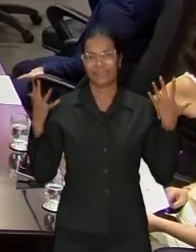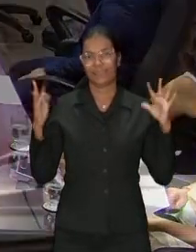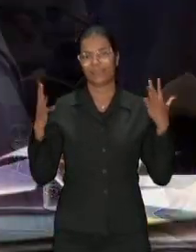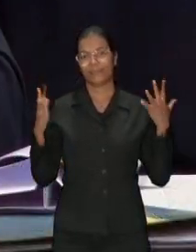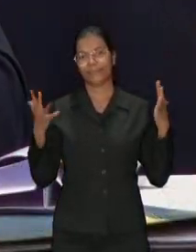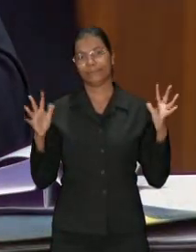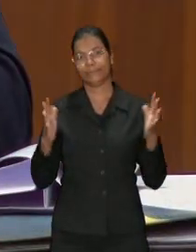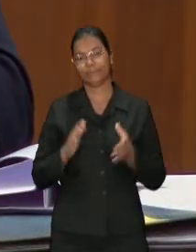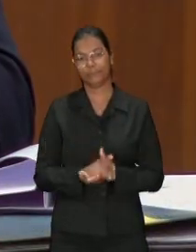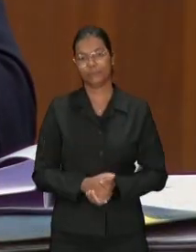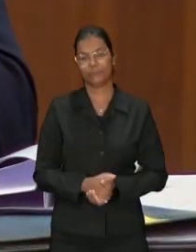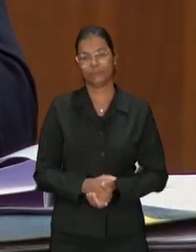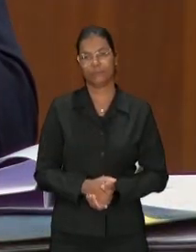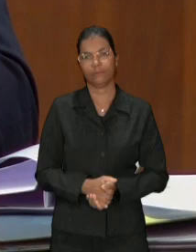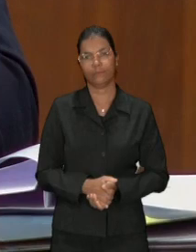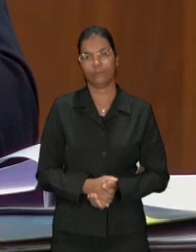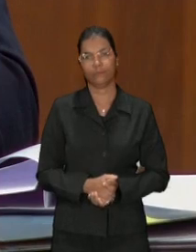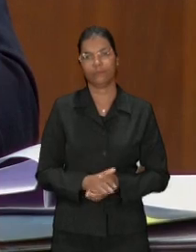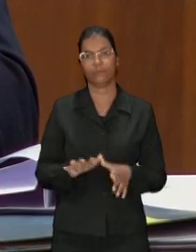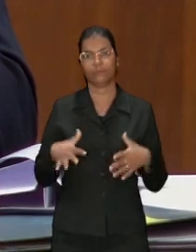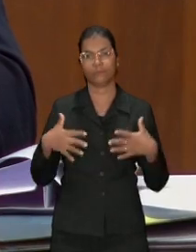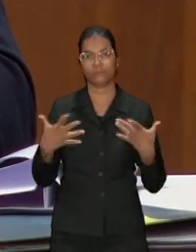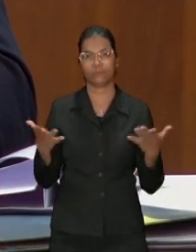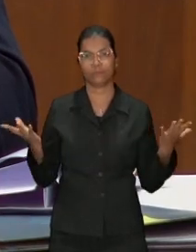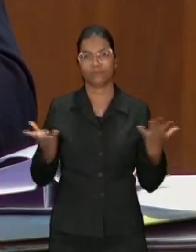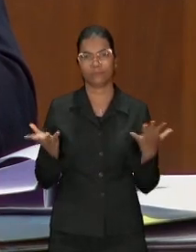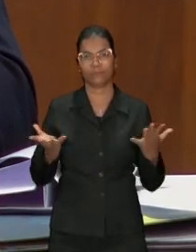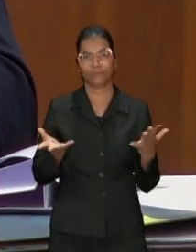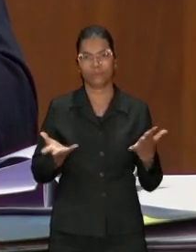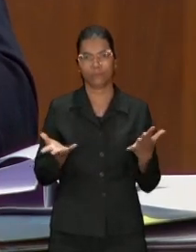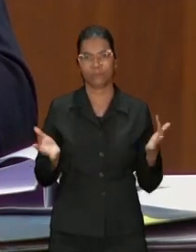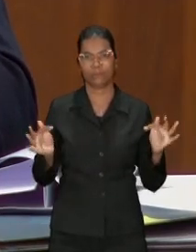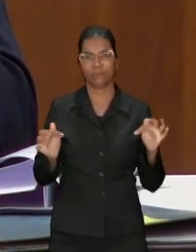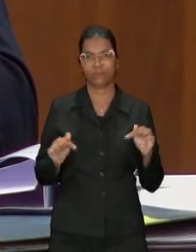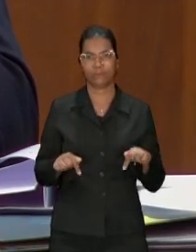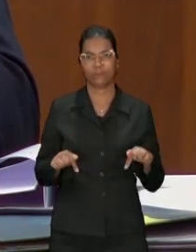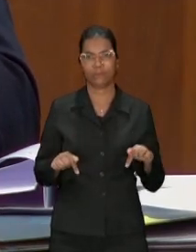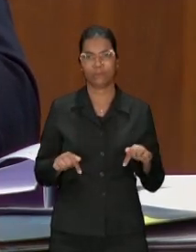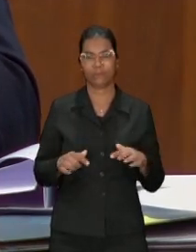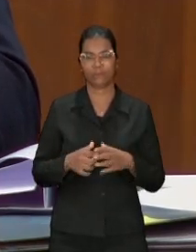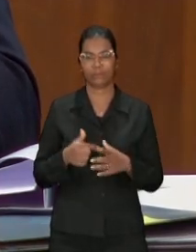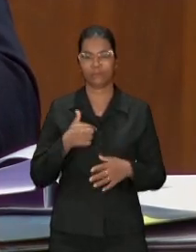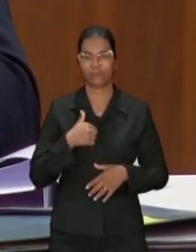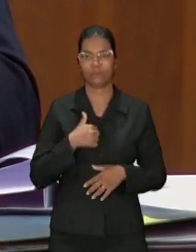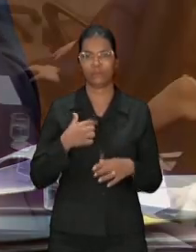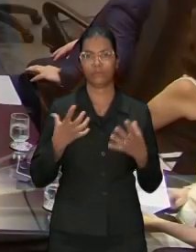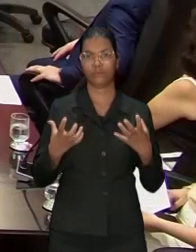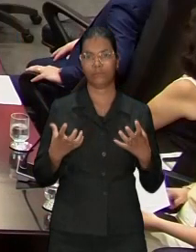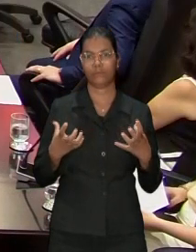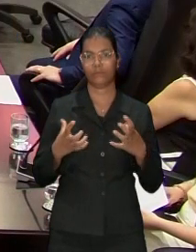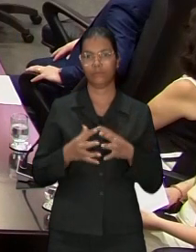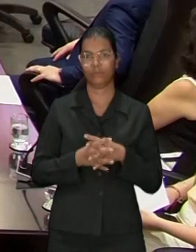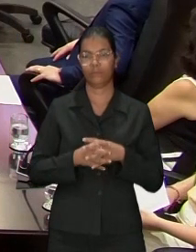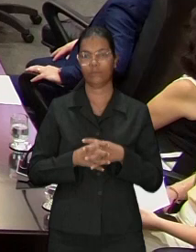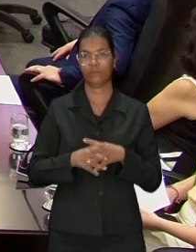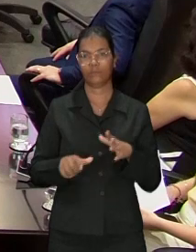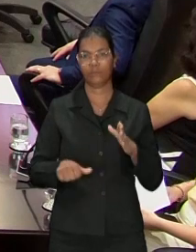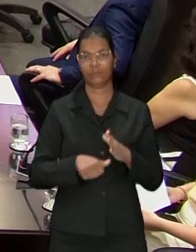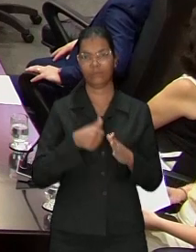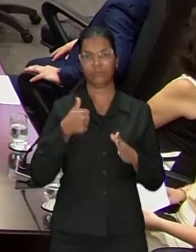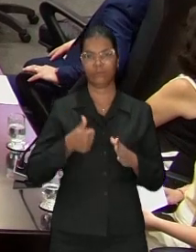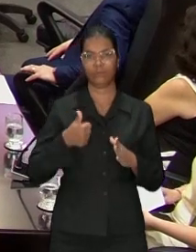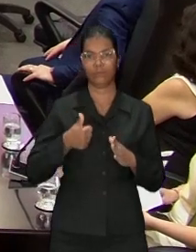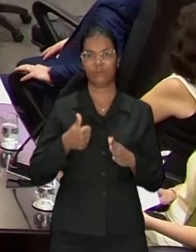Bom, para encerrarmos esse evento, eu quero primeiro desejar a